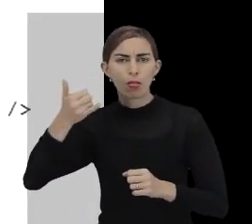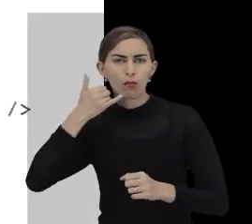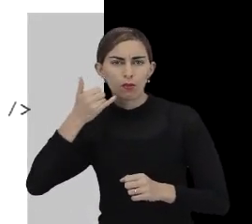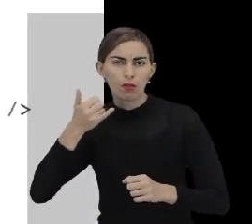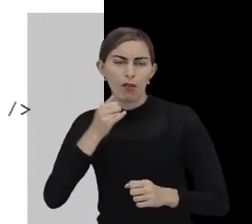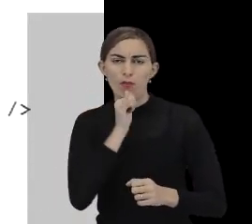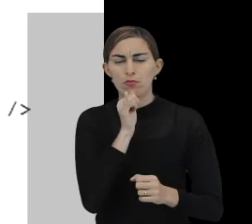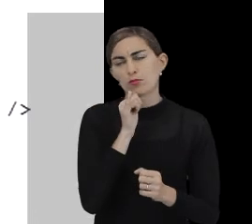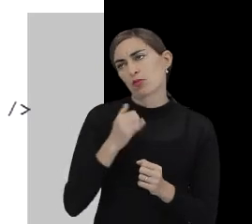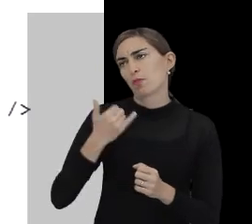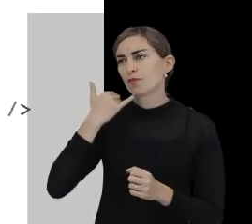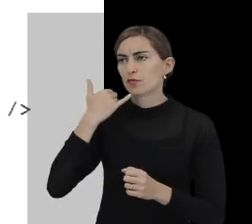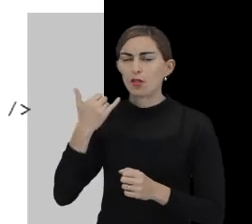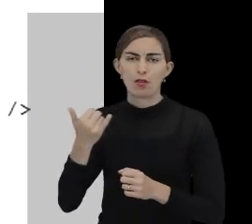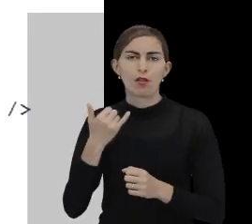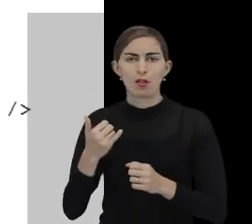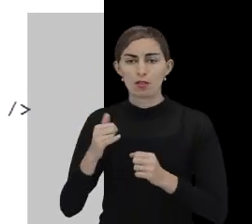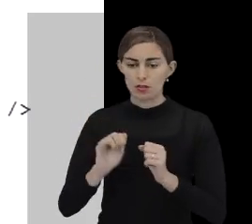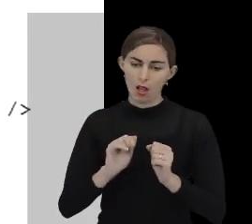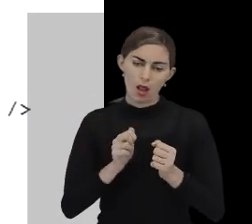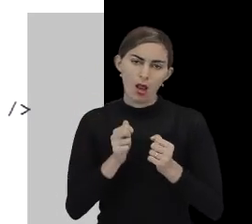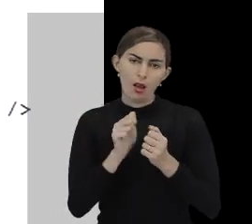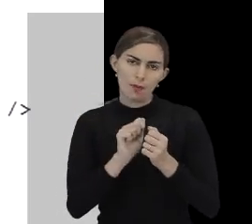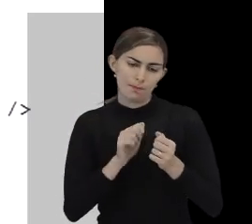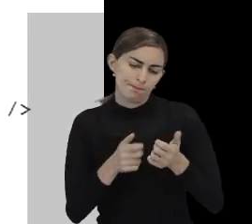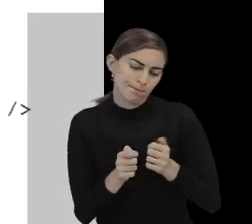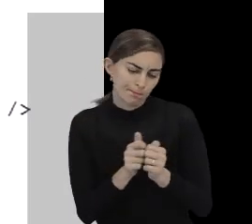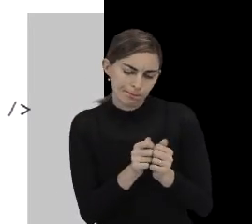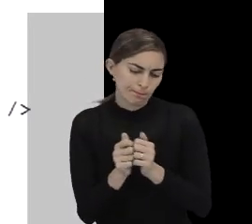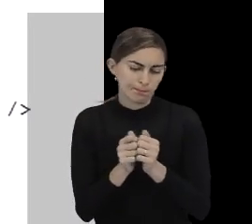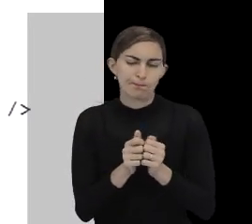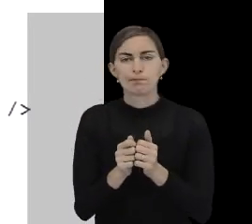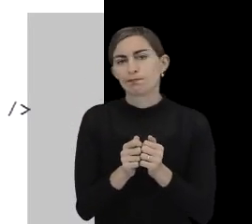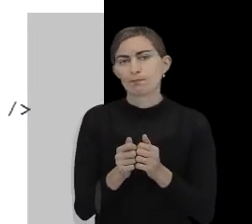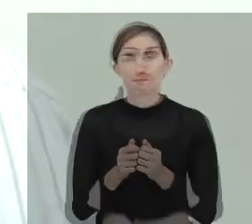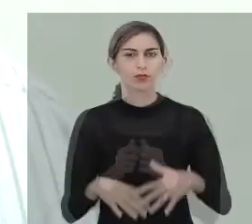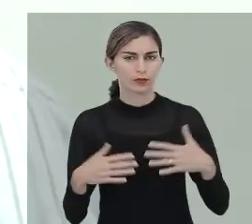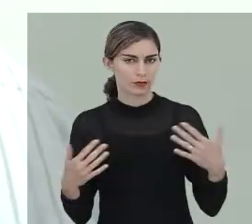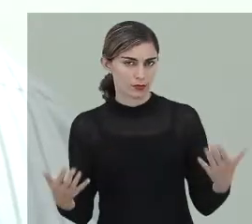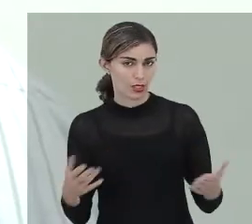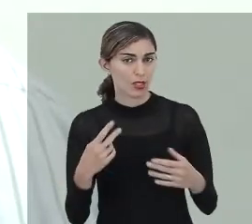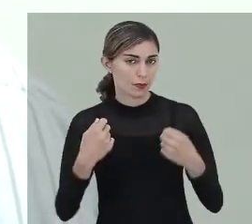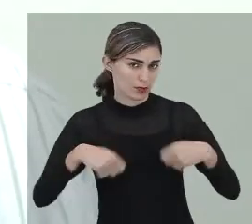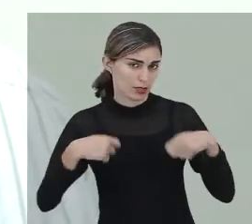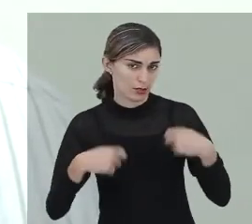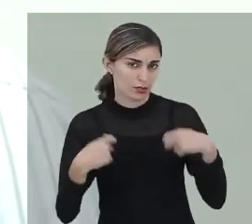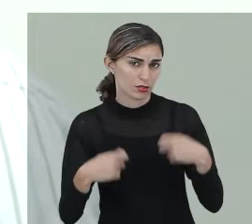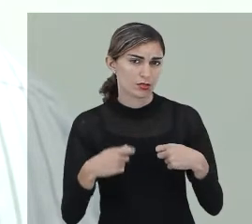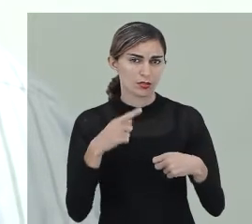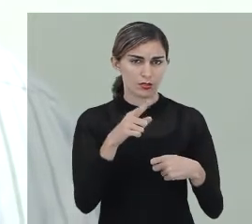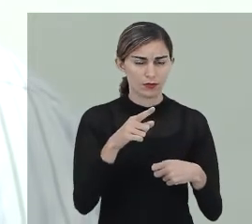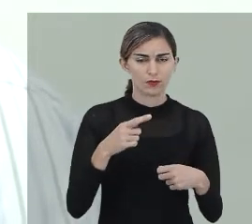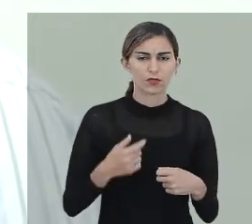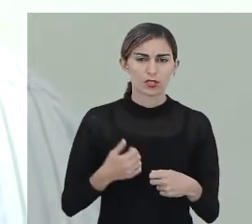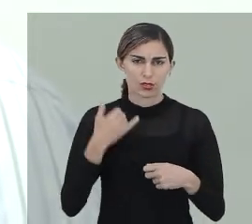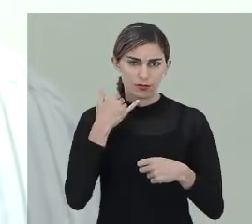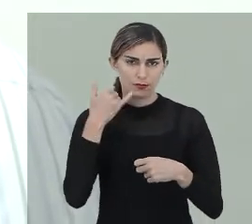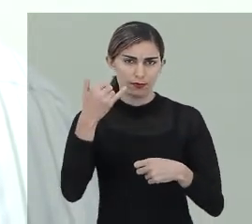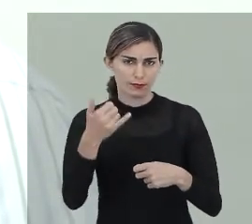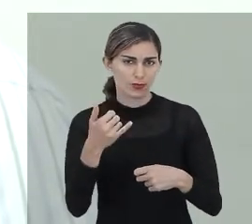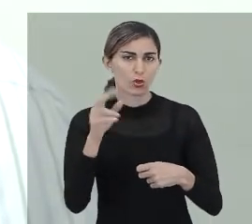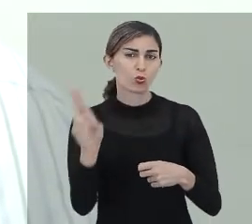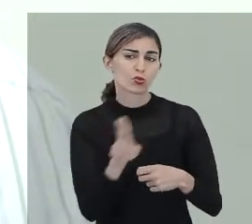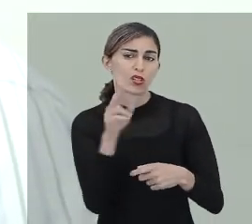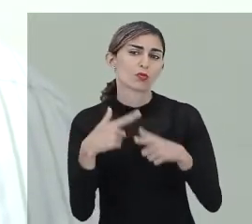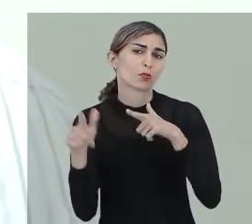ligação. Então imagine que você está na sua aplicação e a sua aplicação necessita você ligar para o call center. O usuário está com